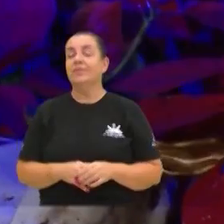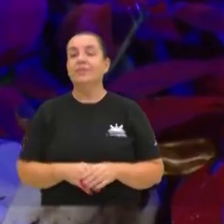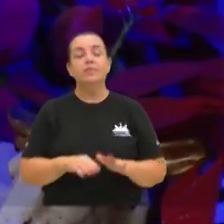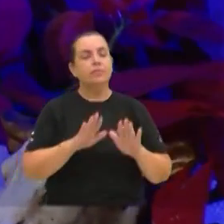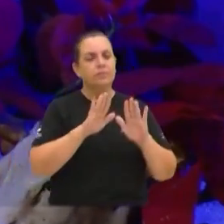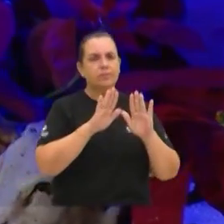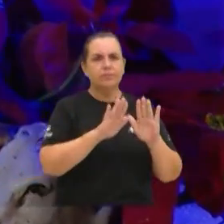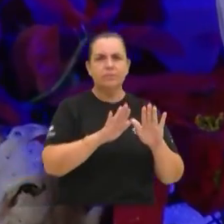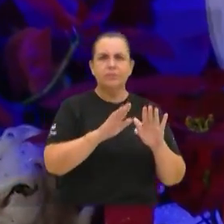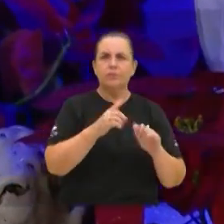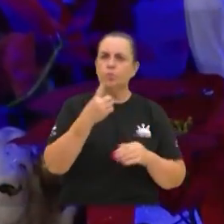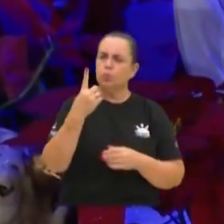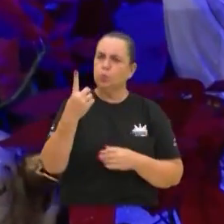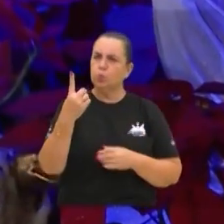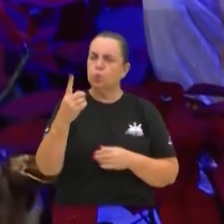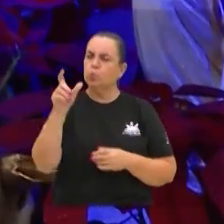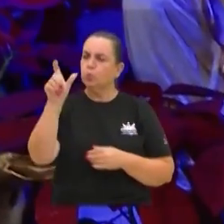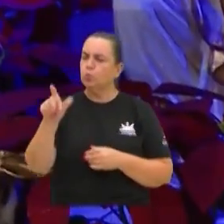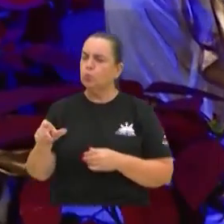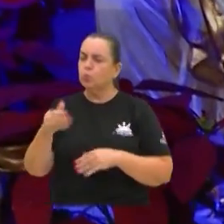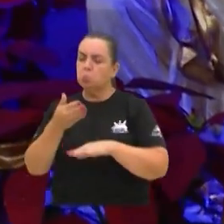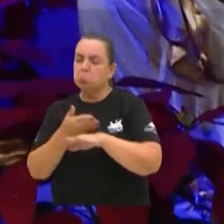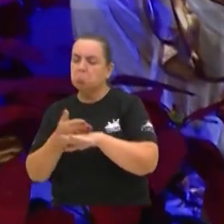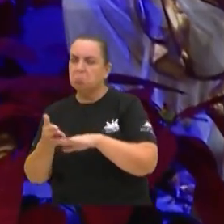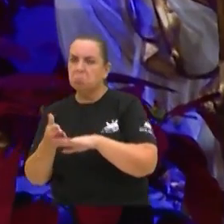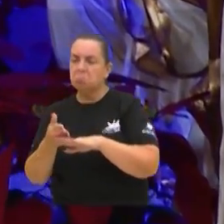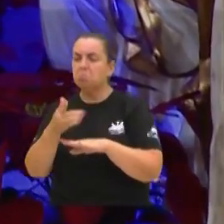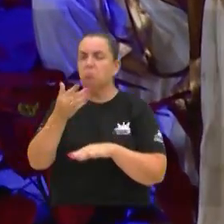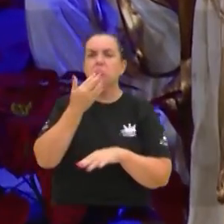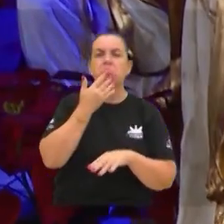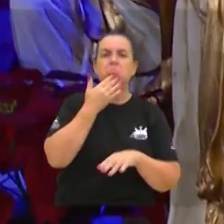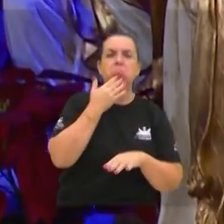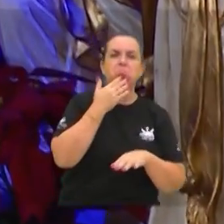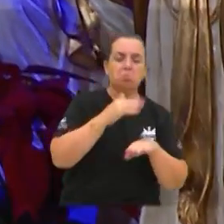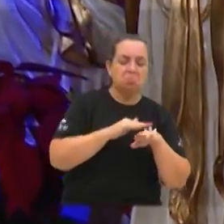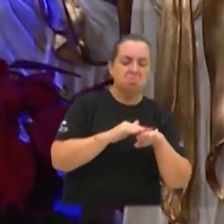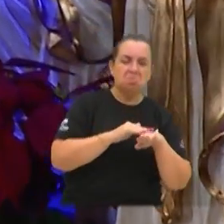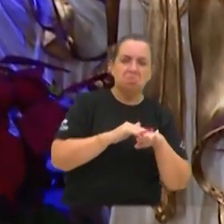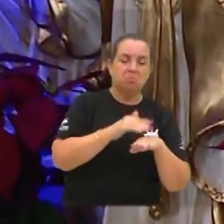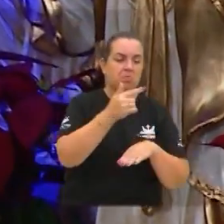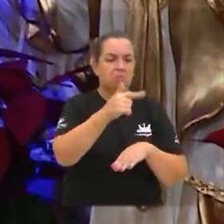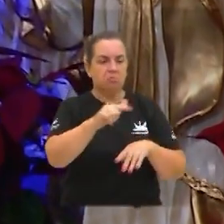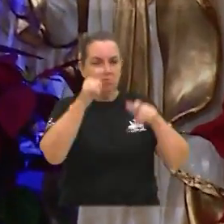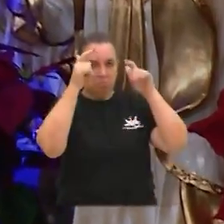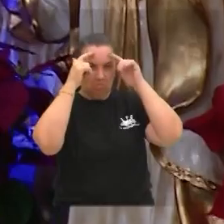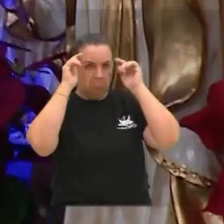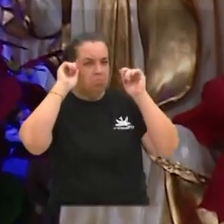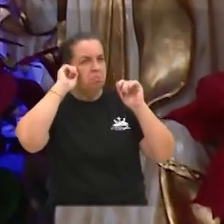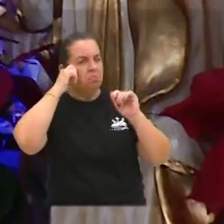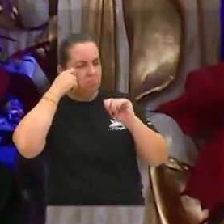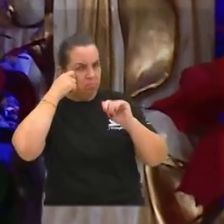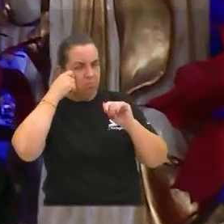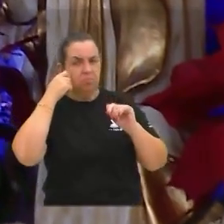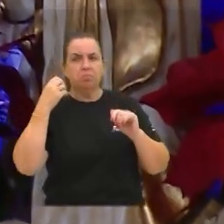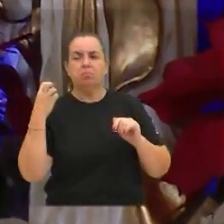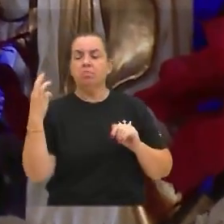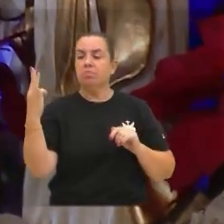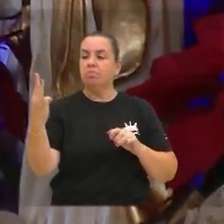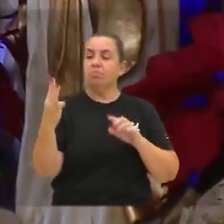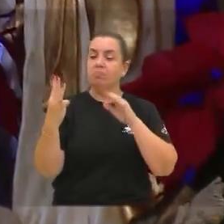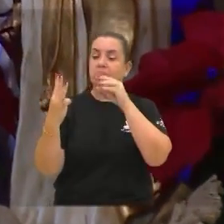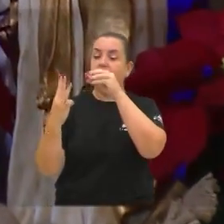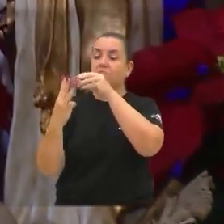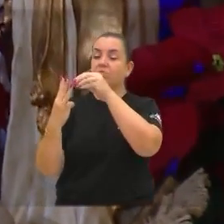Dizem que um é branco, outro cor de jambe, o outro rei é negro e que era